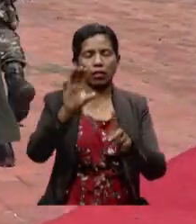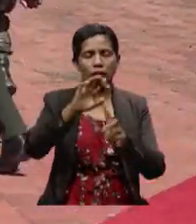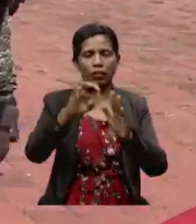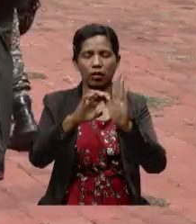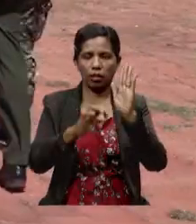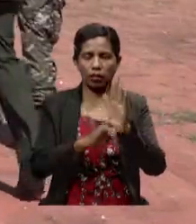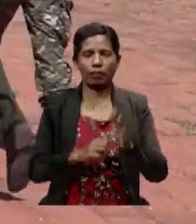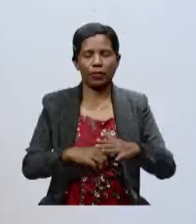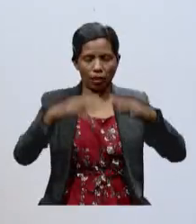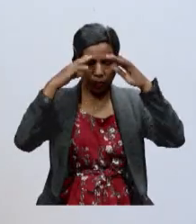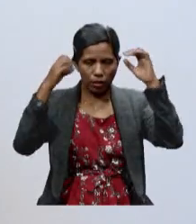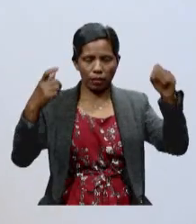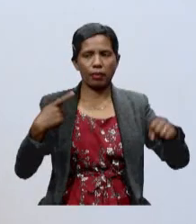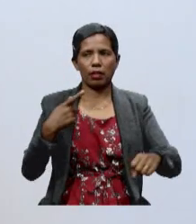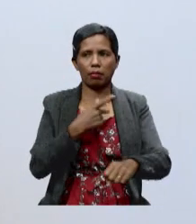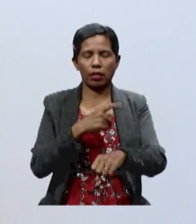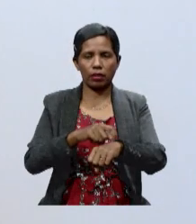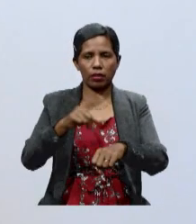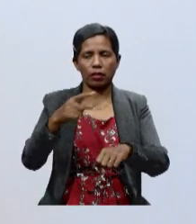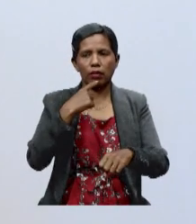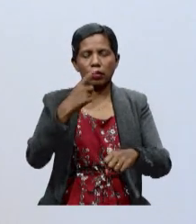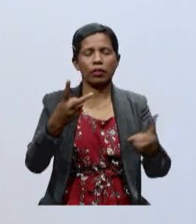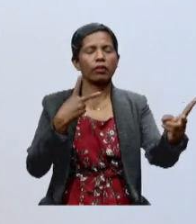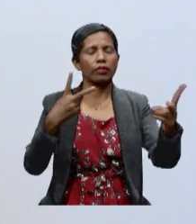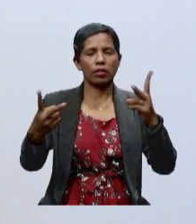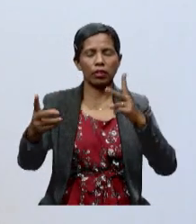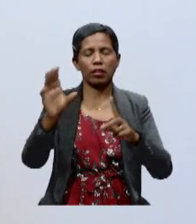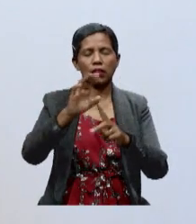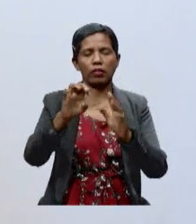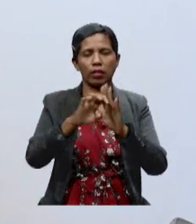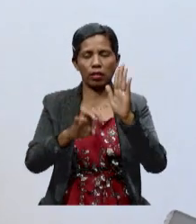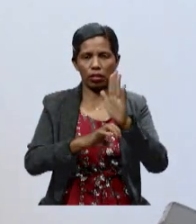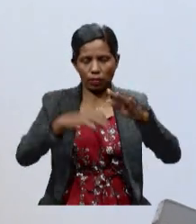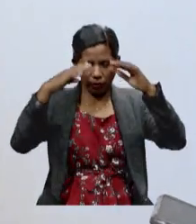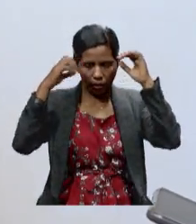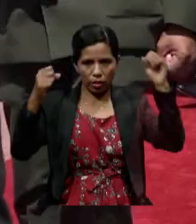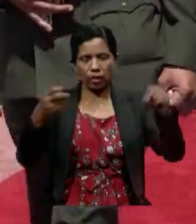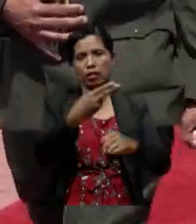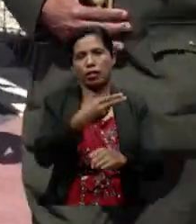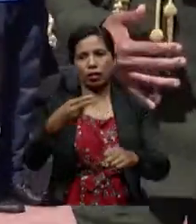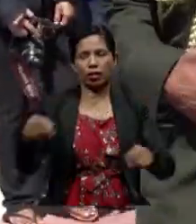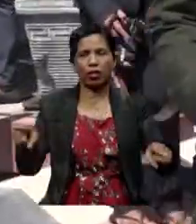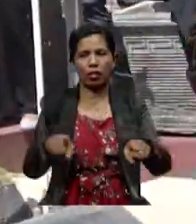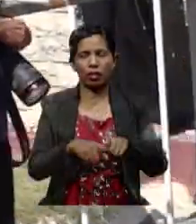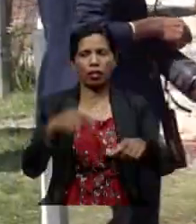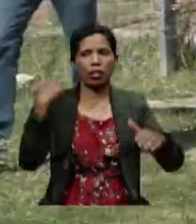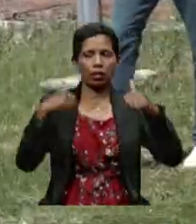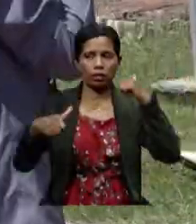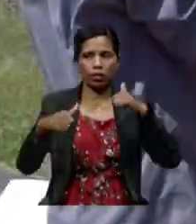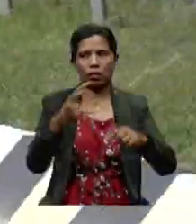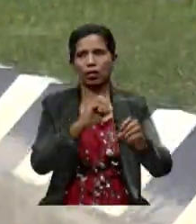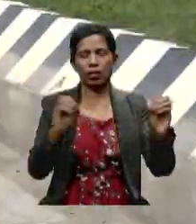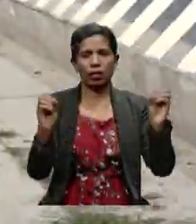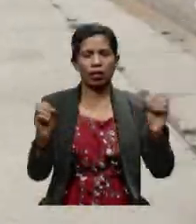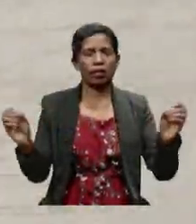terreno. Presidente do Parlamento Nacional explica, visita se festado o Presidente da República da Indonésia, anessan atividade normal, no Laliu